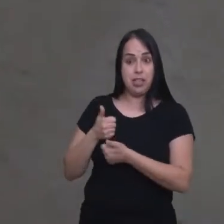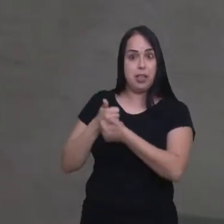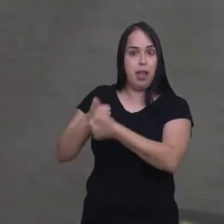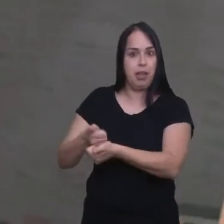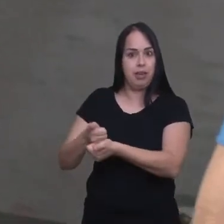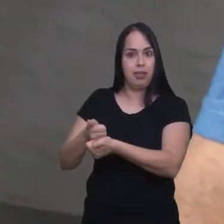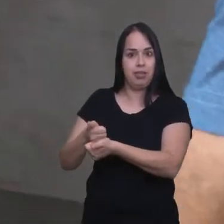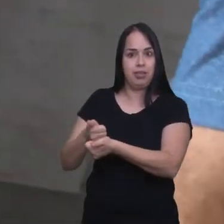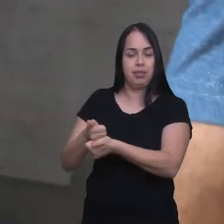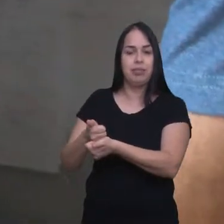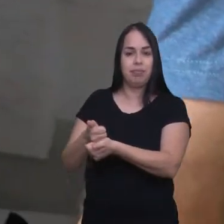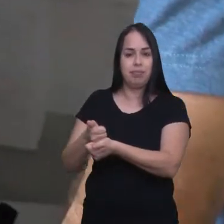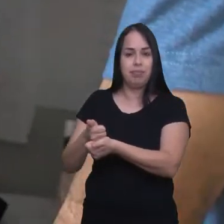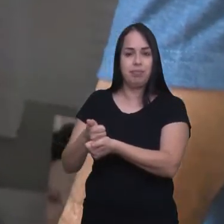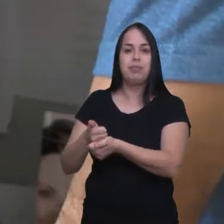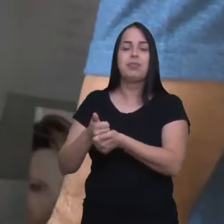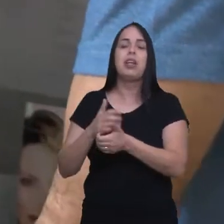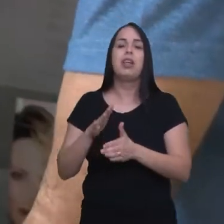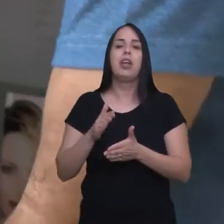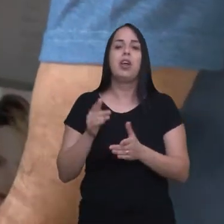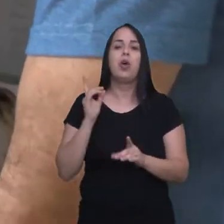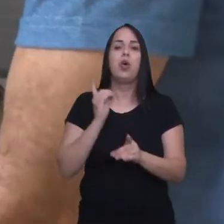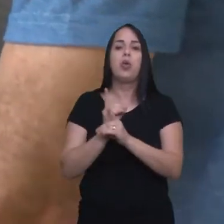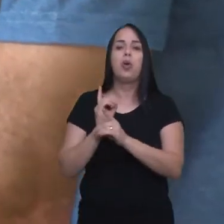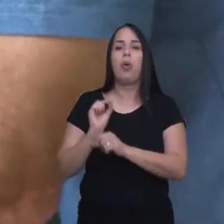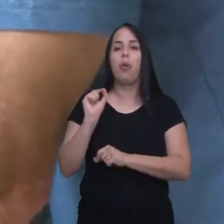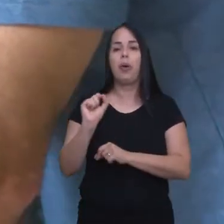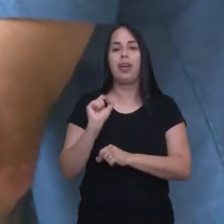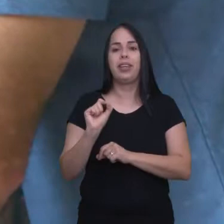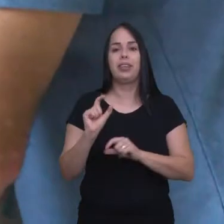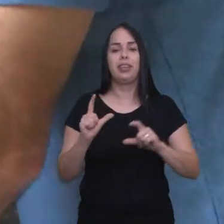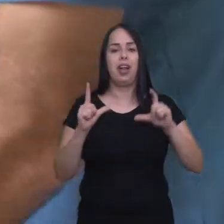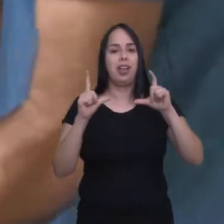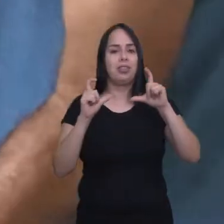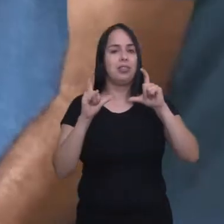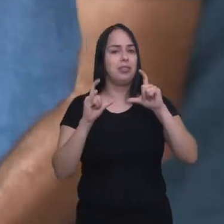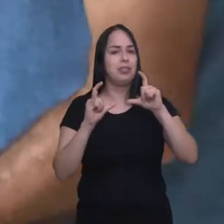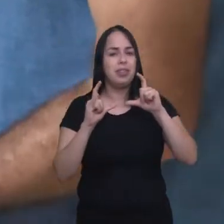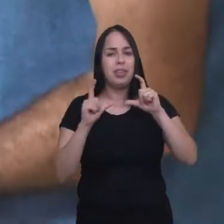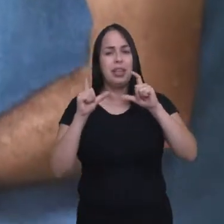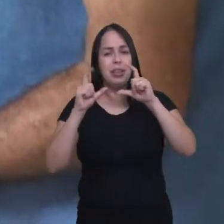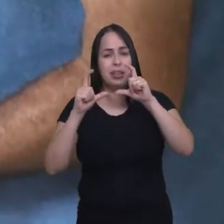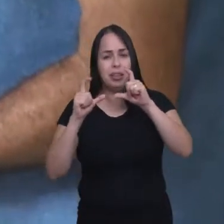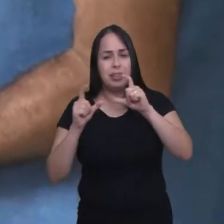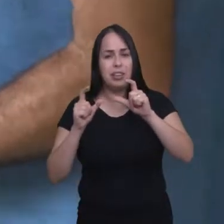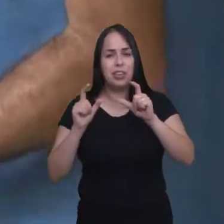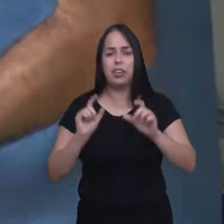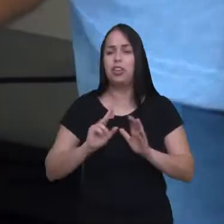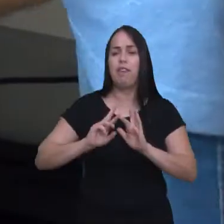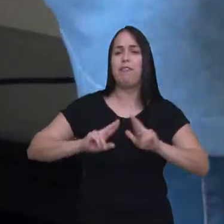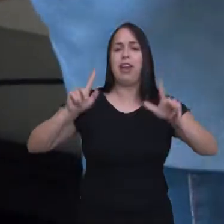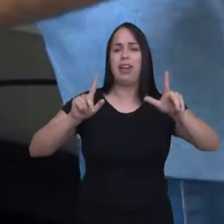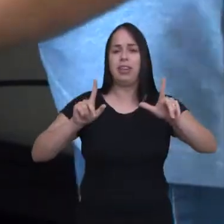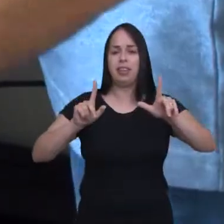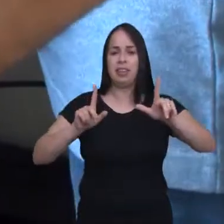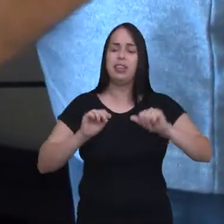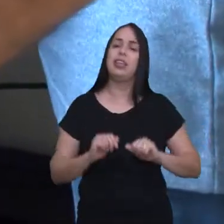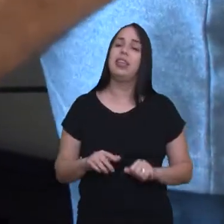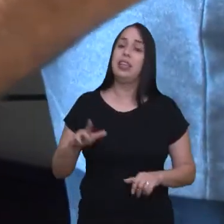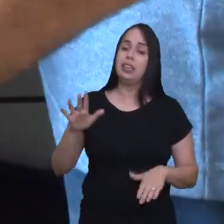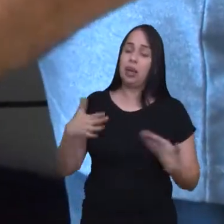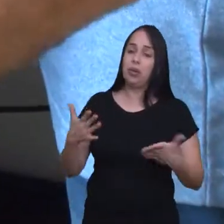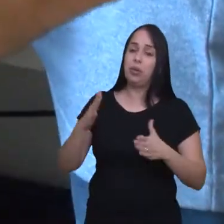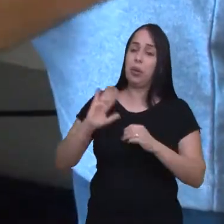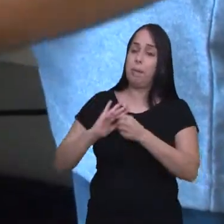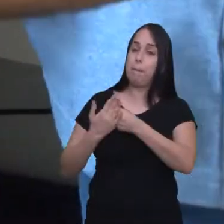Imoto, recentemente, Wagner encontrou na fotografia um caminho diferente para os novos projetos. E Santana mais uma